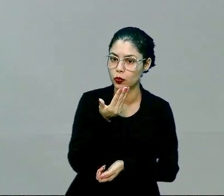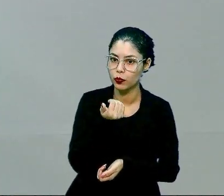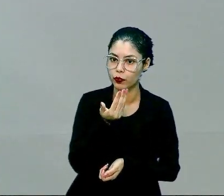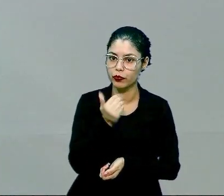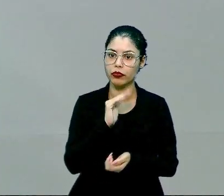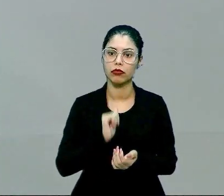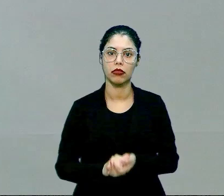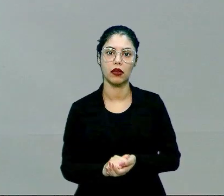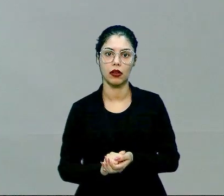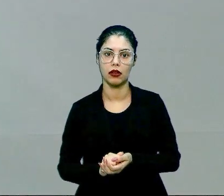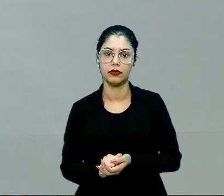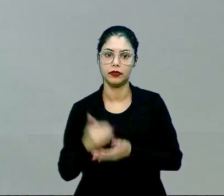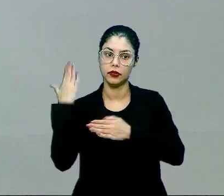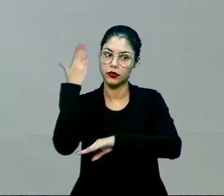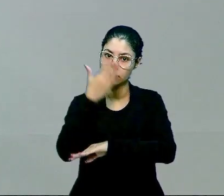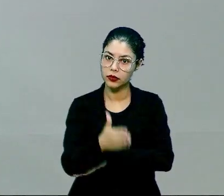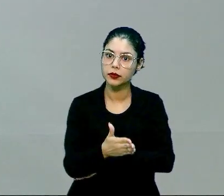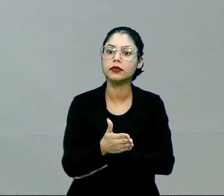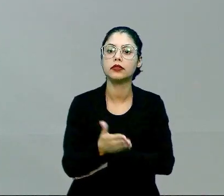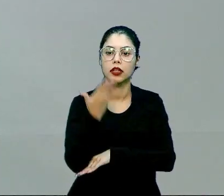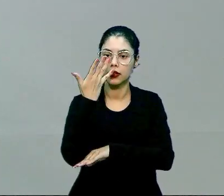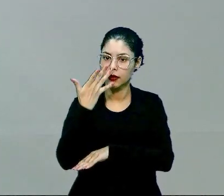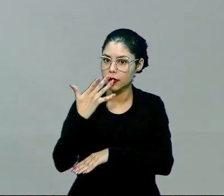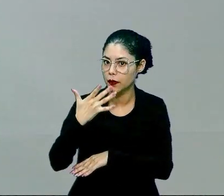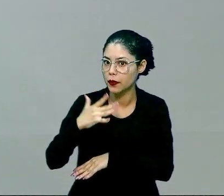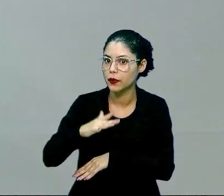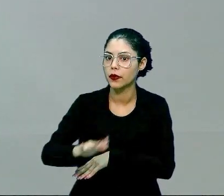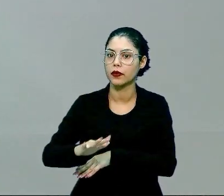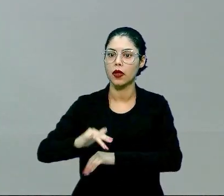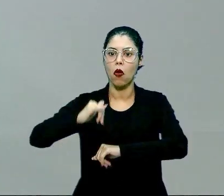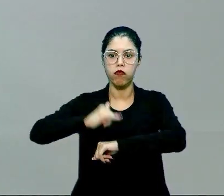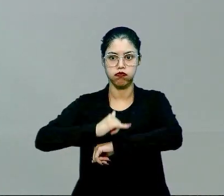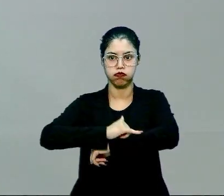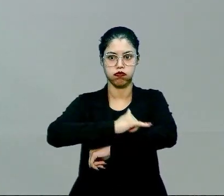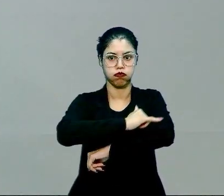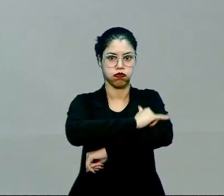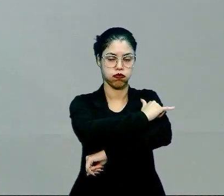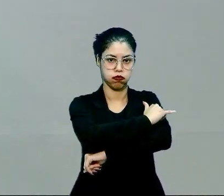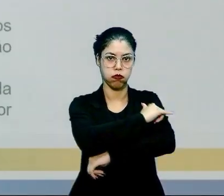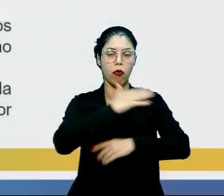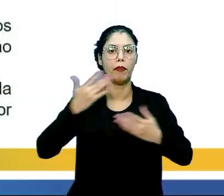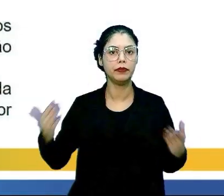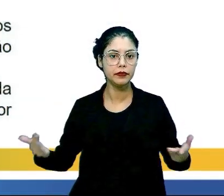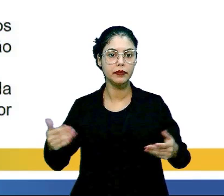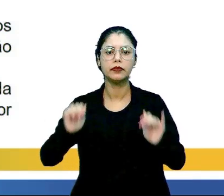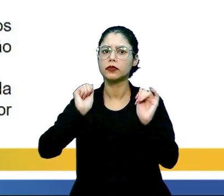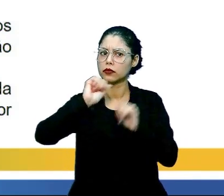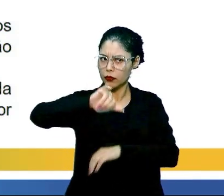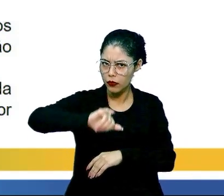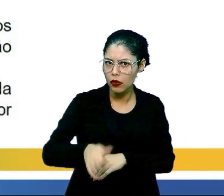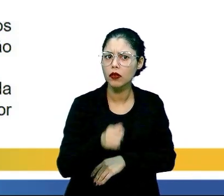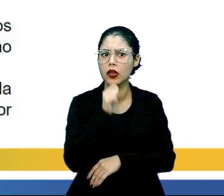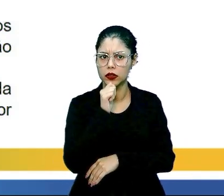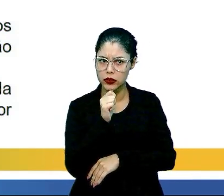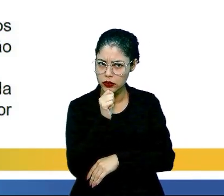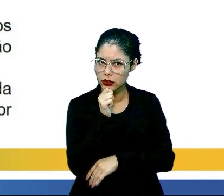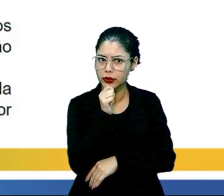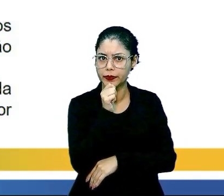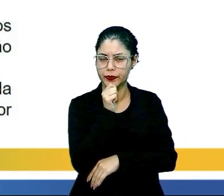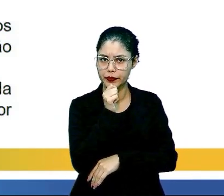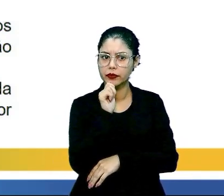alimentação, falando sobre um direcionamento de tipo criança está ficando obesa porque talvez esteja comendo demais. Provavelmente nas